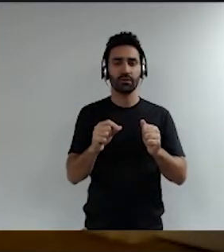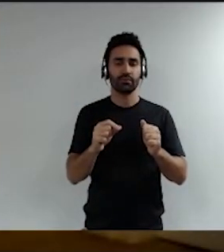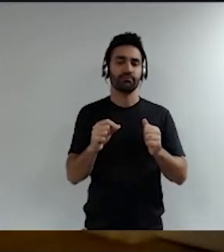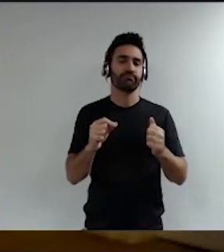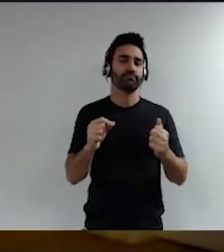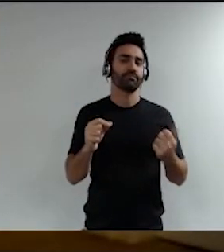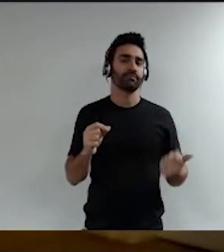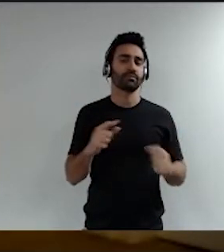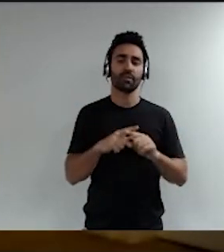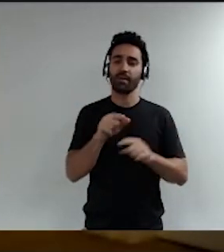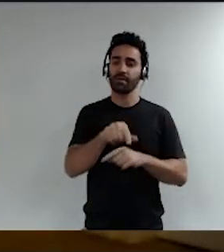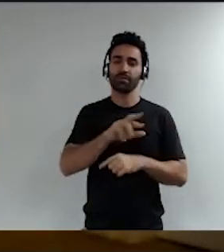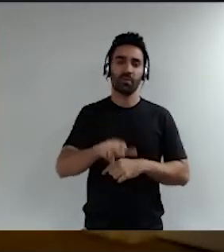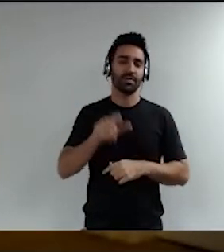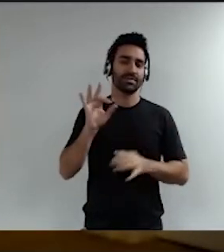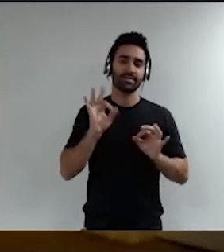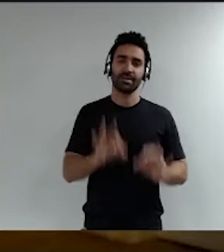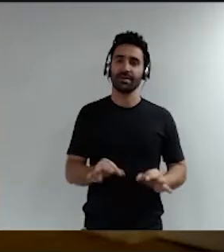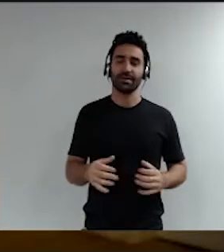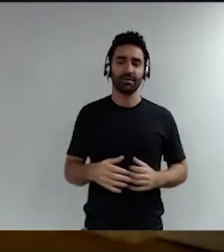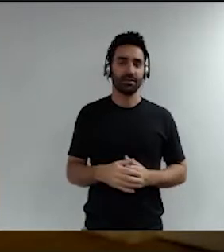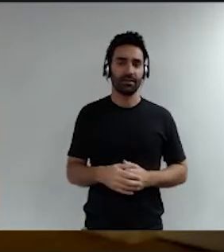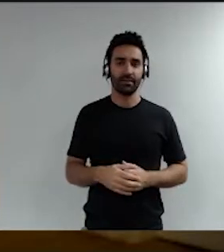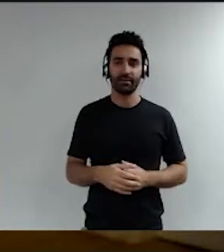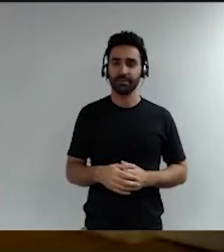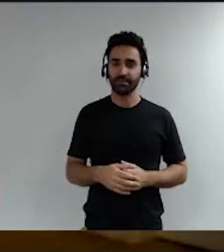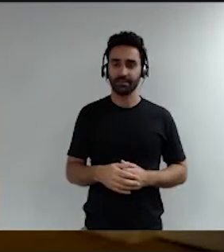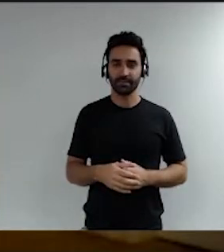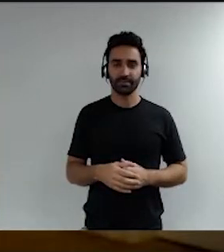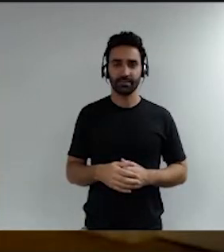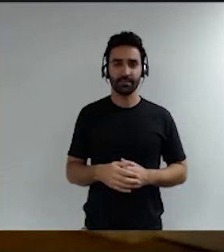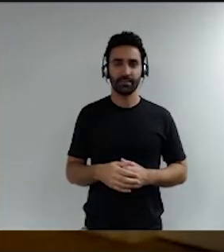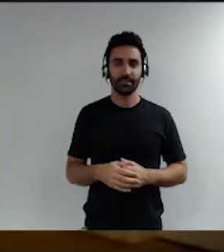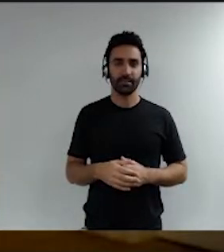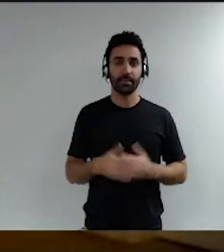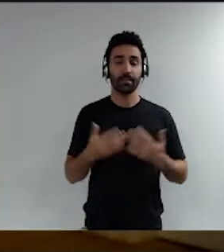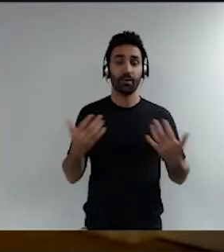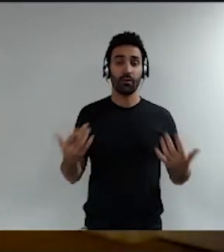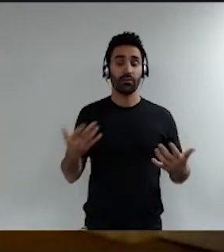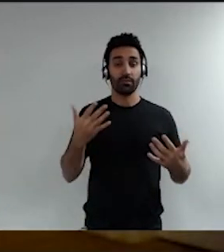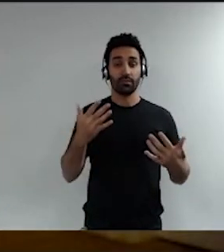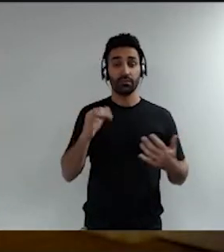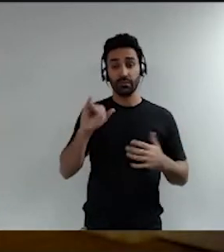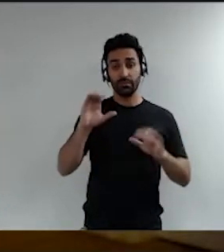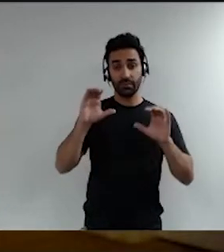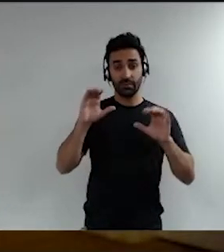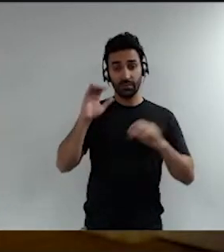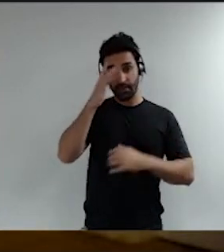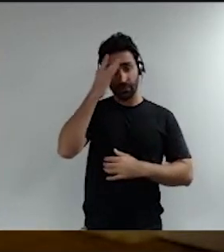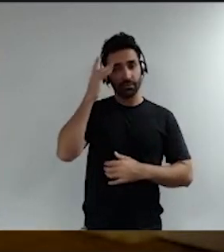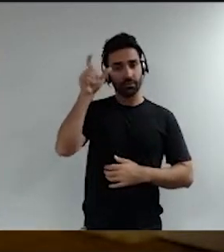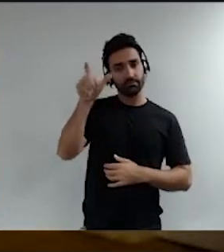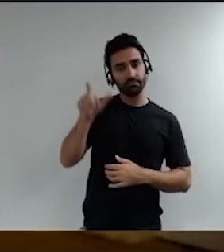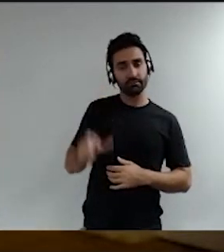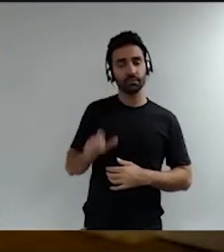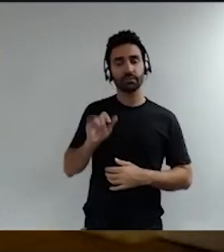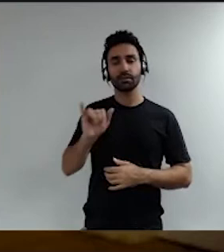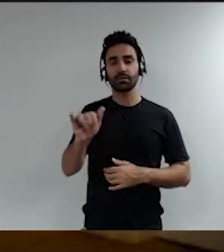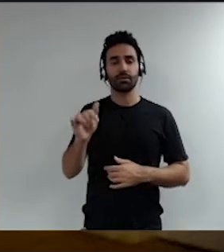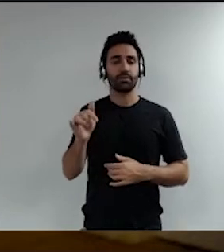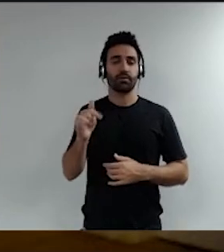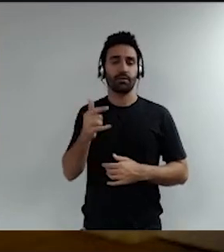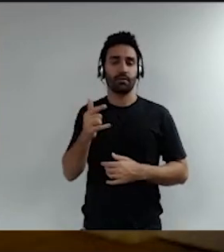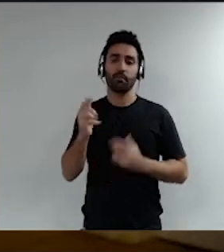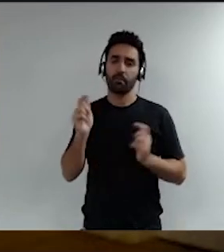Mas isso não é certo. E por que não é certo? O cidadão que não tiver o culhão de receber